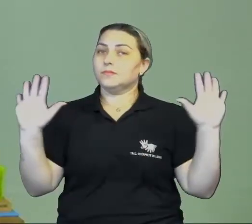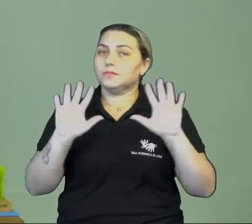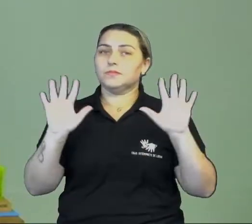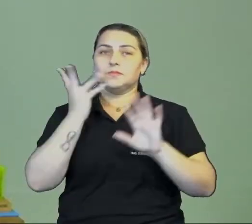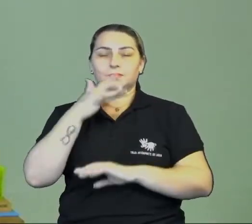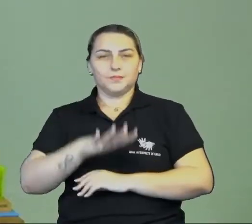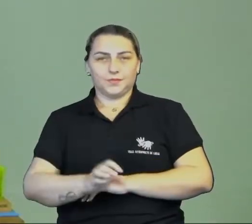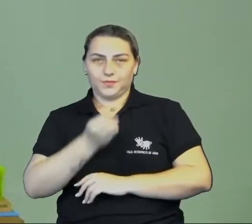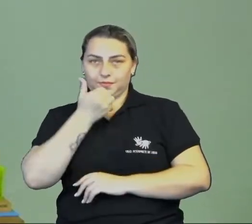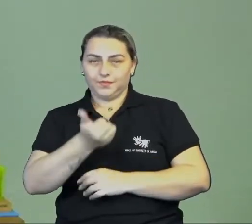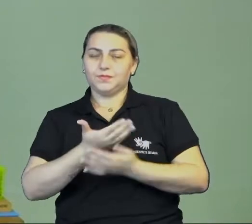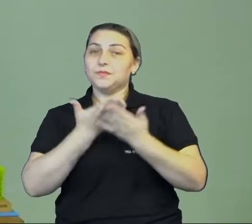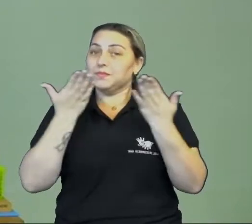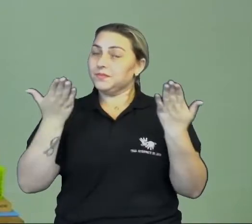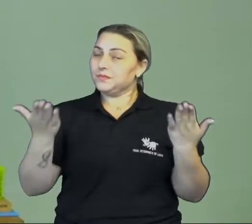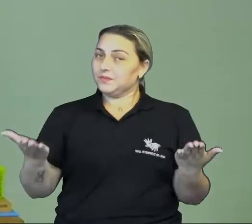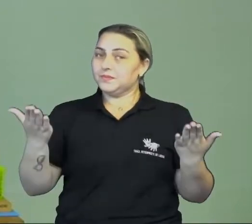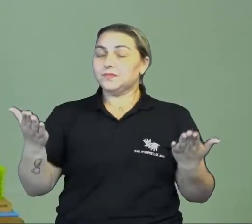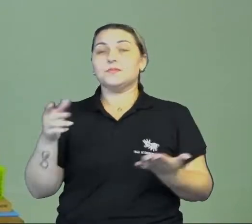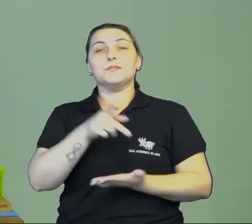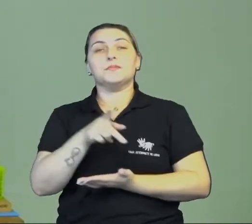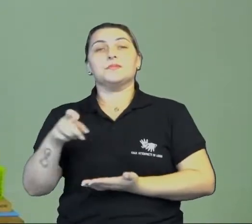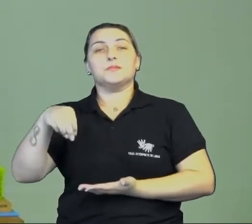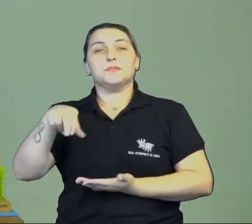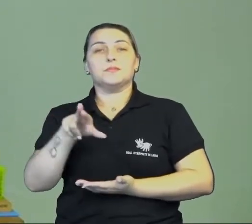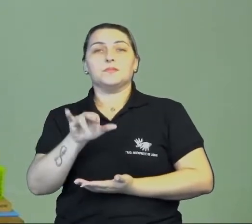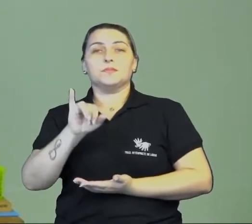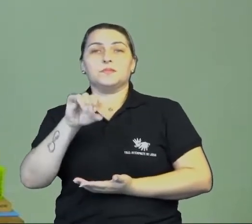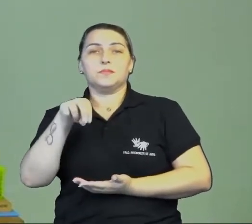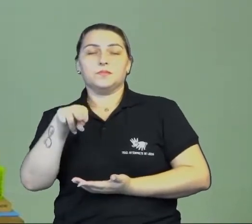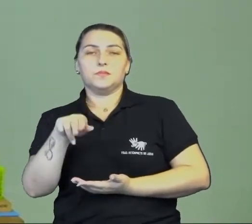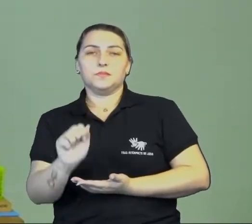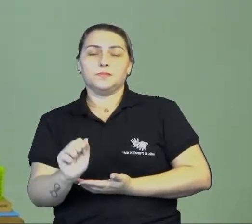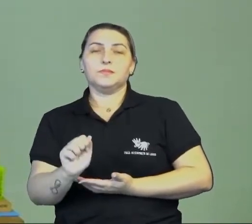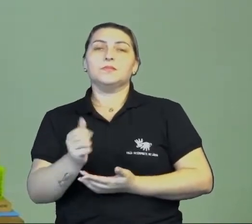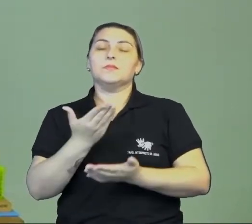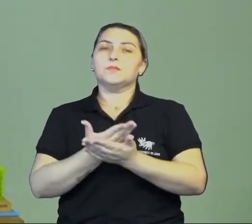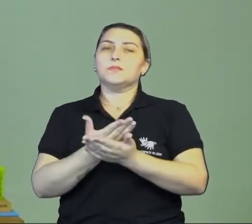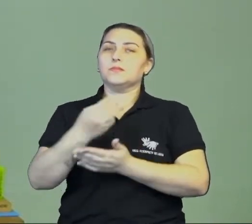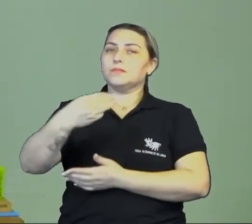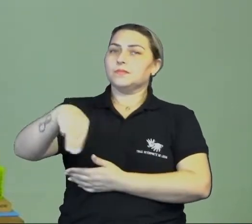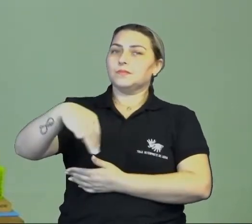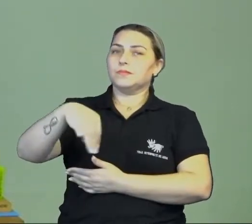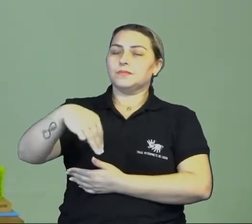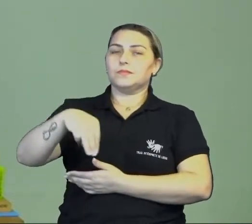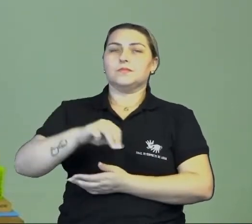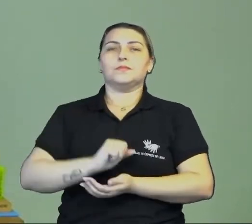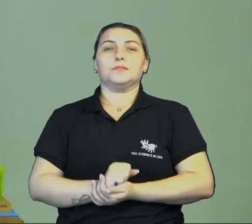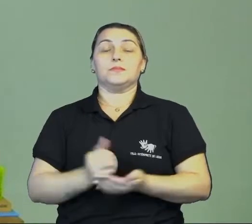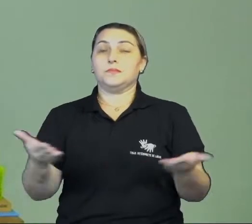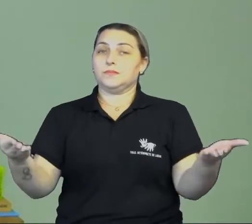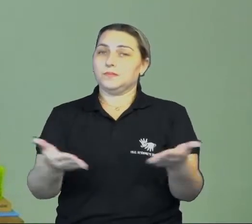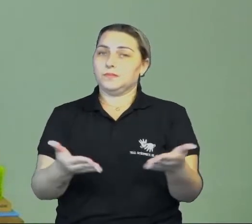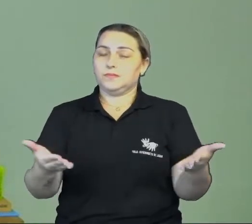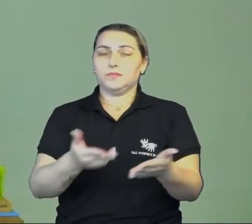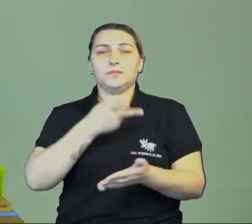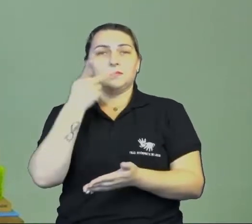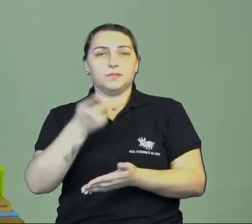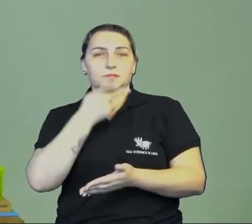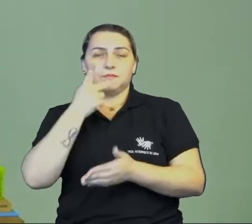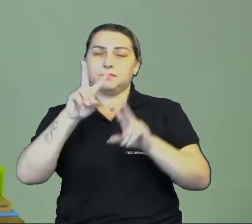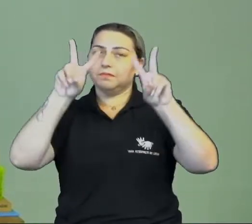Olá, crianças, tudo bem com vocês? Eu sou a professora Marina e estamos aqui para uma aula de matemática. E hoje nós vamos falar